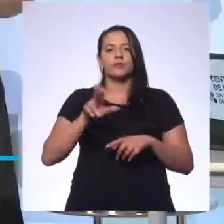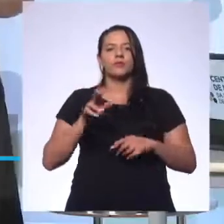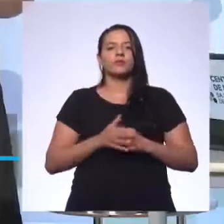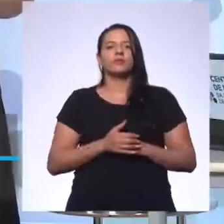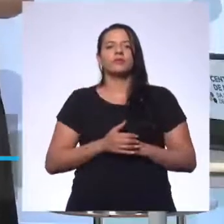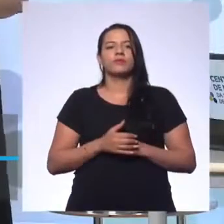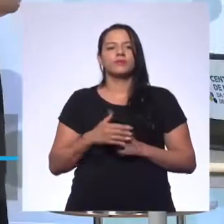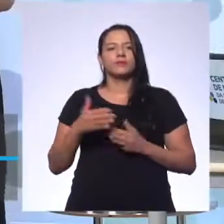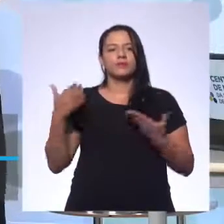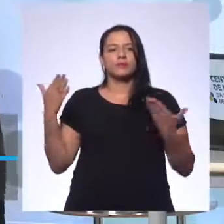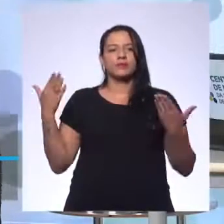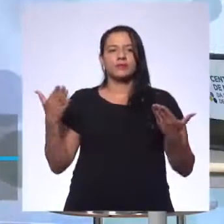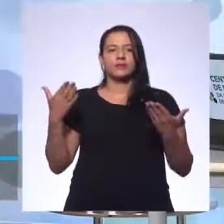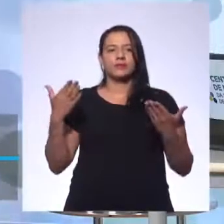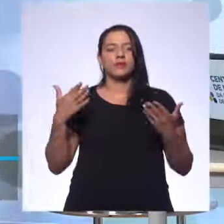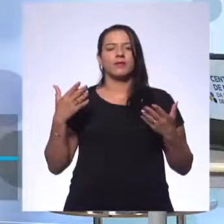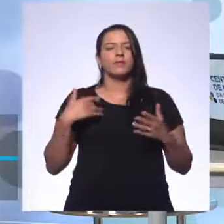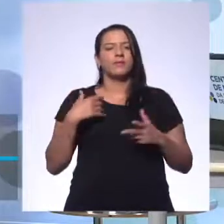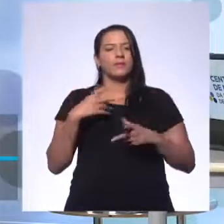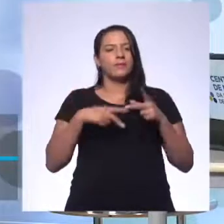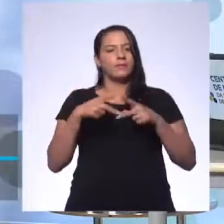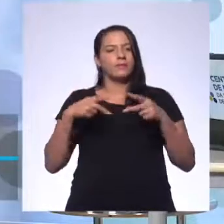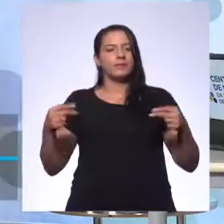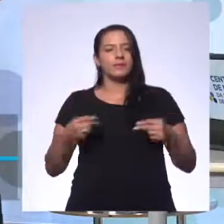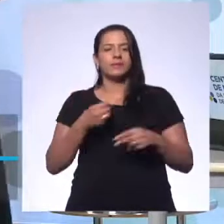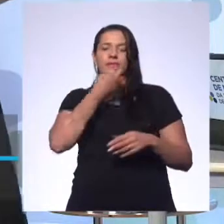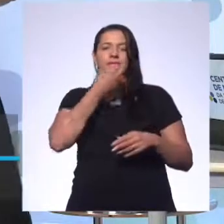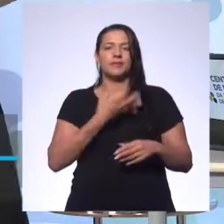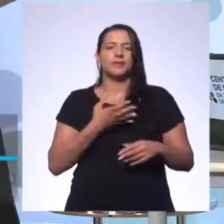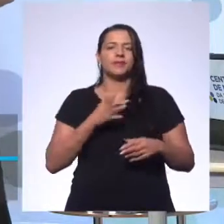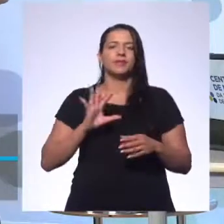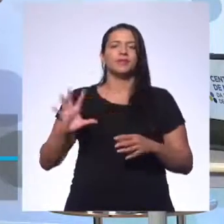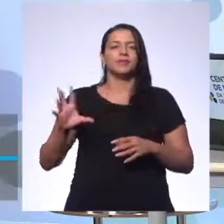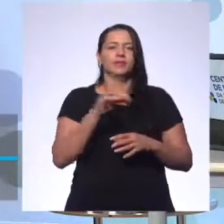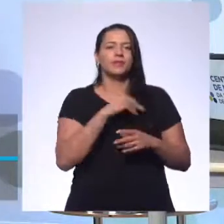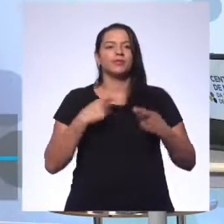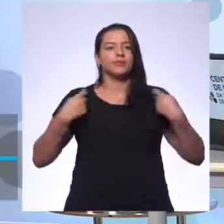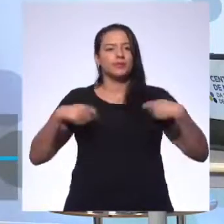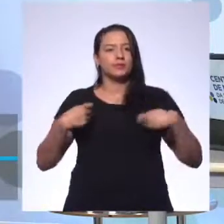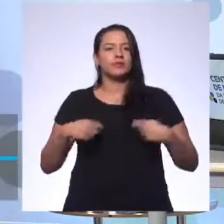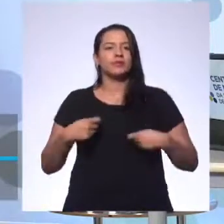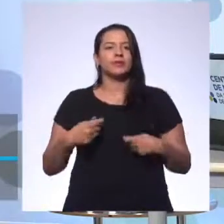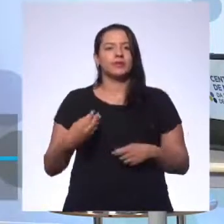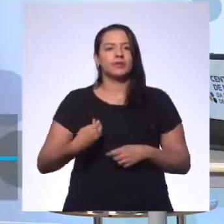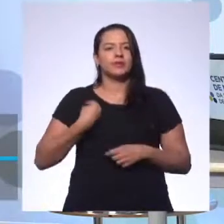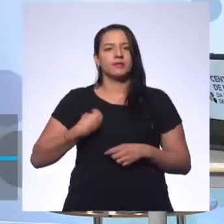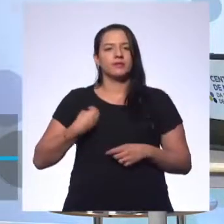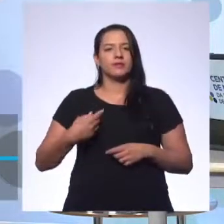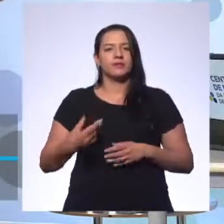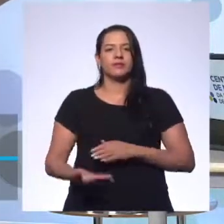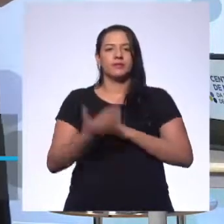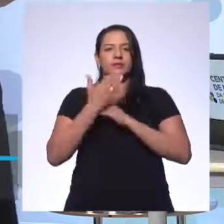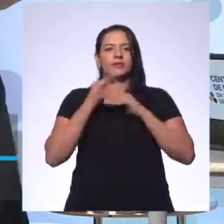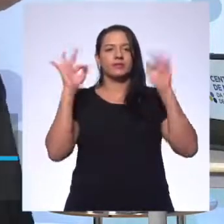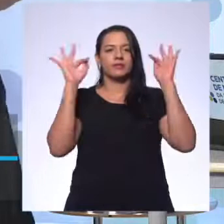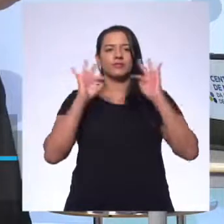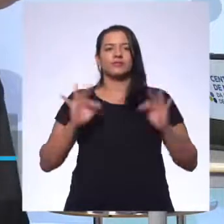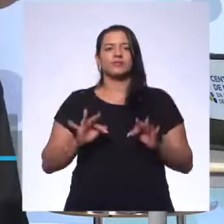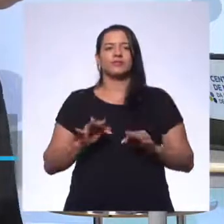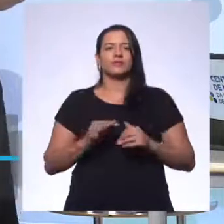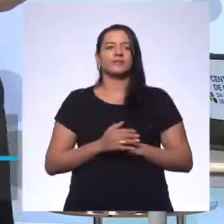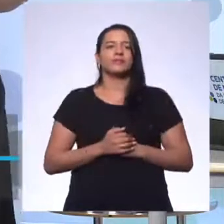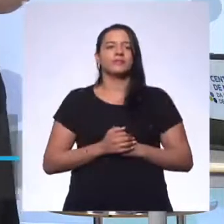lousa digital, isso aqui é um presente, né? É muito bom. Acho que todo mundo devia ter uma lousa digital na vida, porque traz felicidade durante as